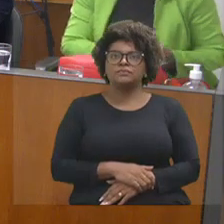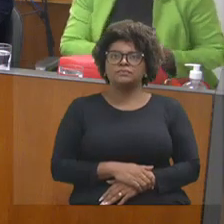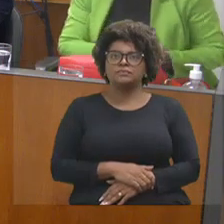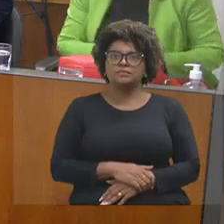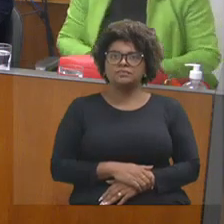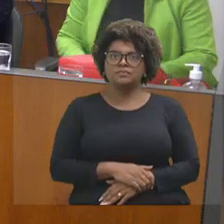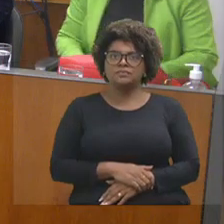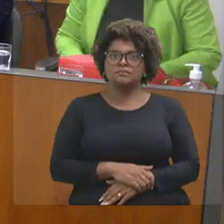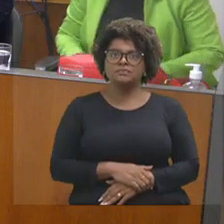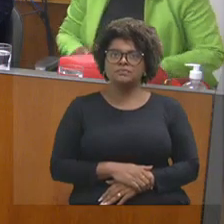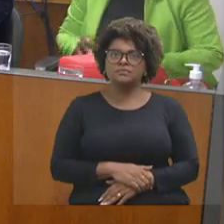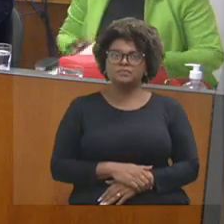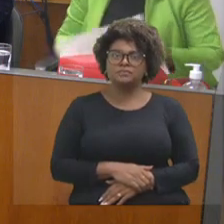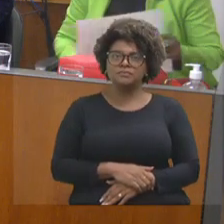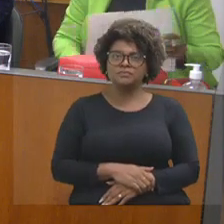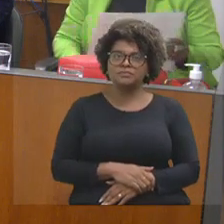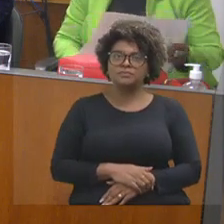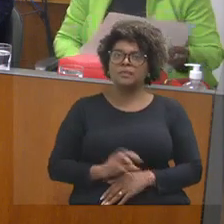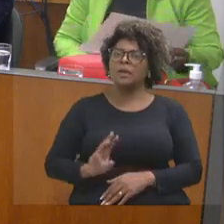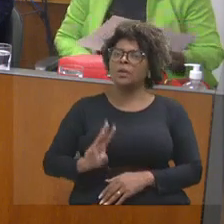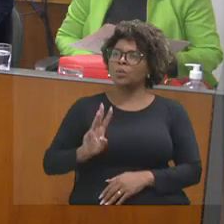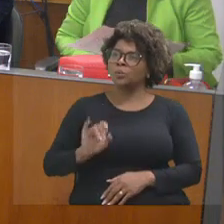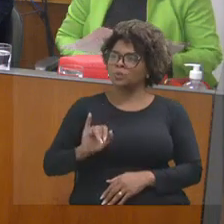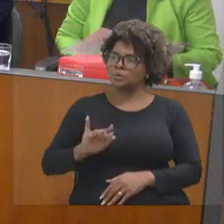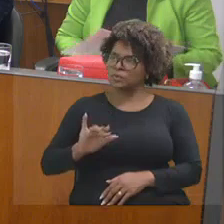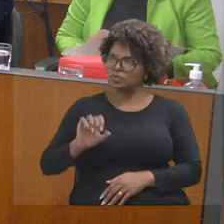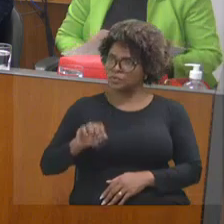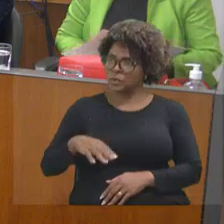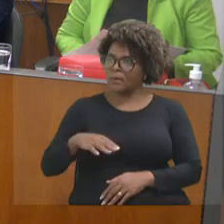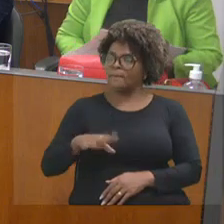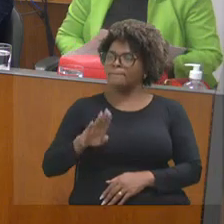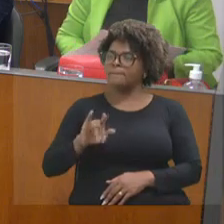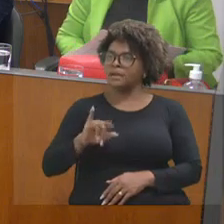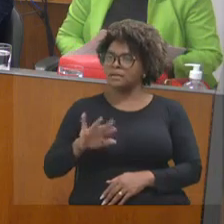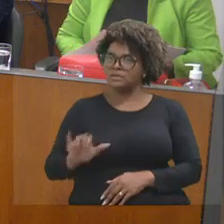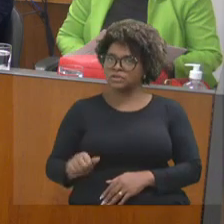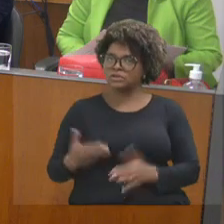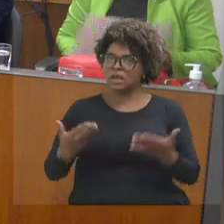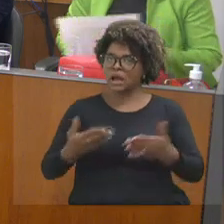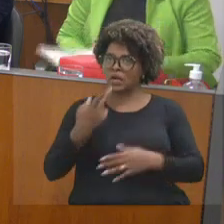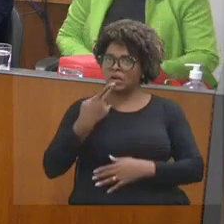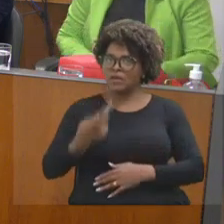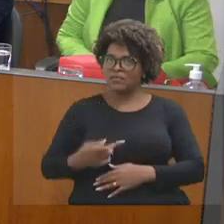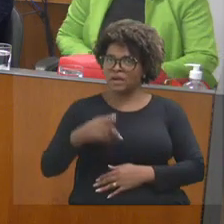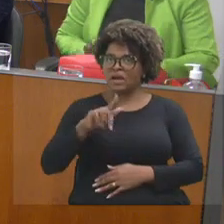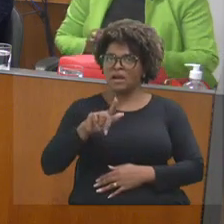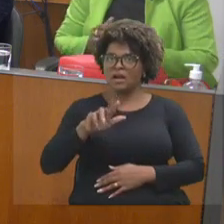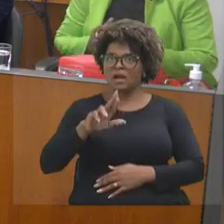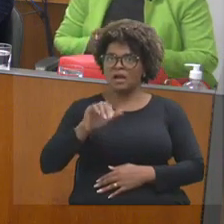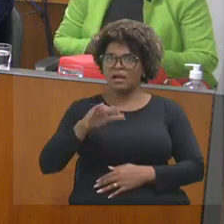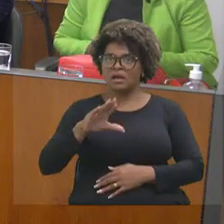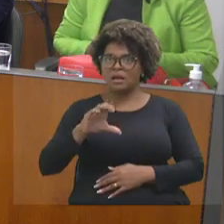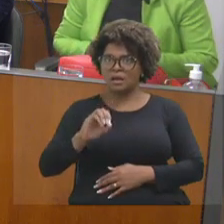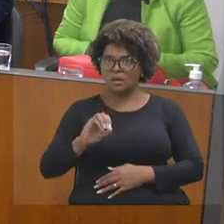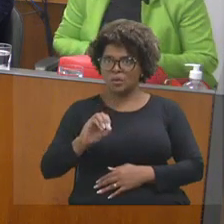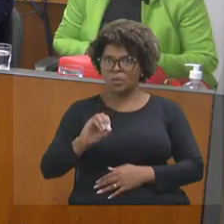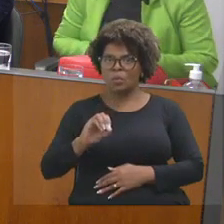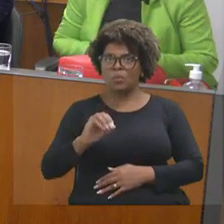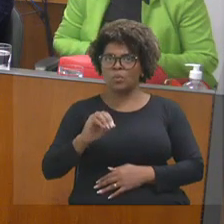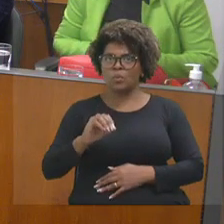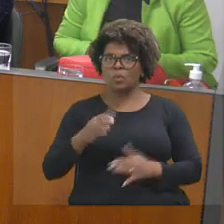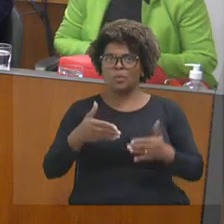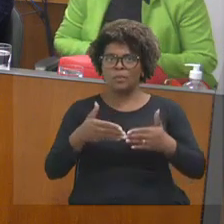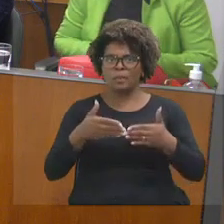Wilson Batista e passa a palavra para o grego da fundação me permita grega eu vou passar aqui para o